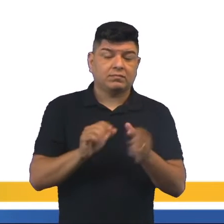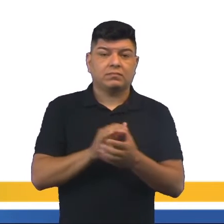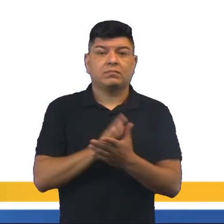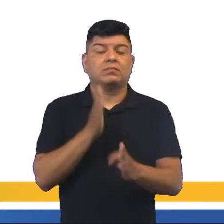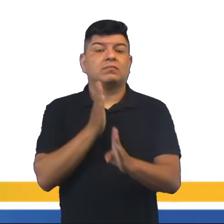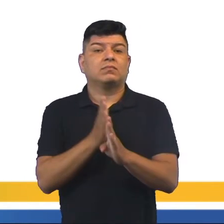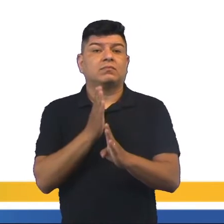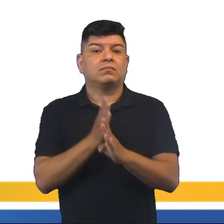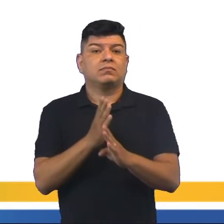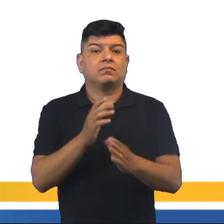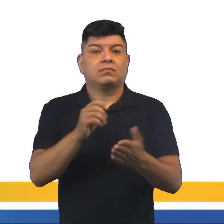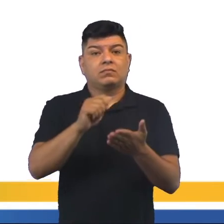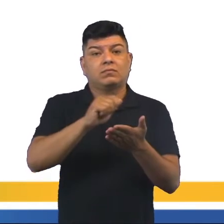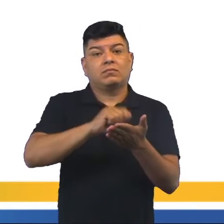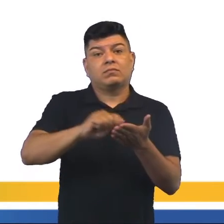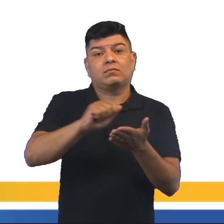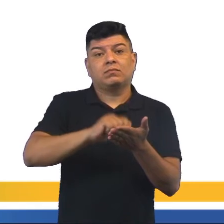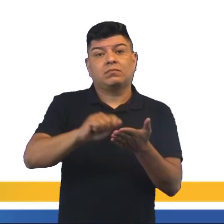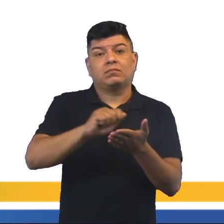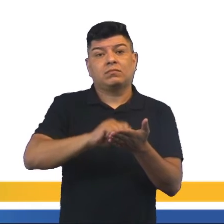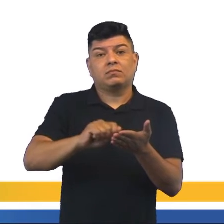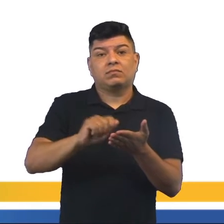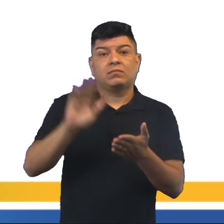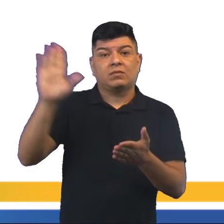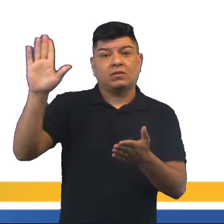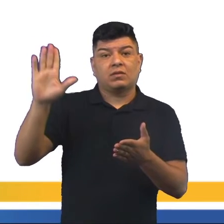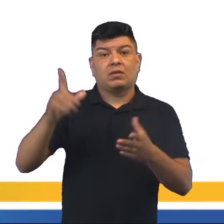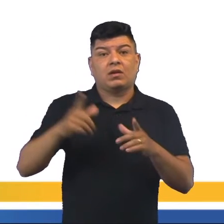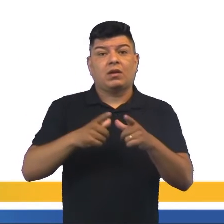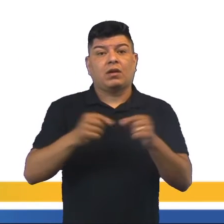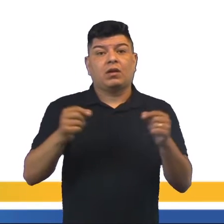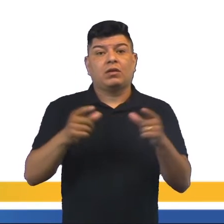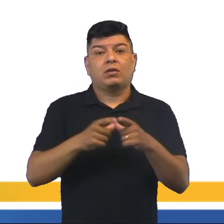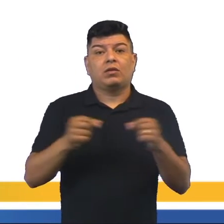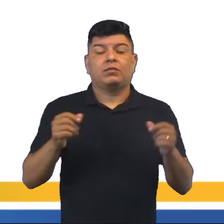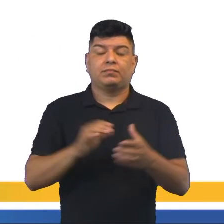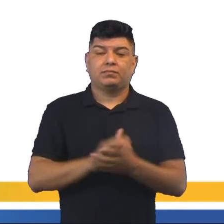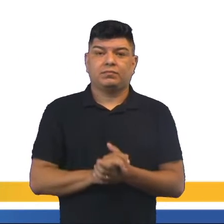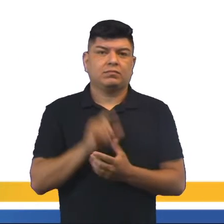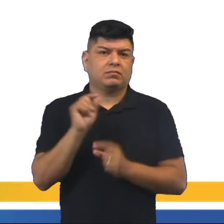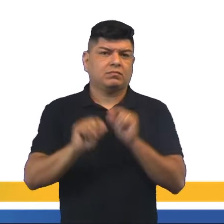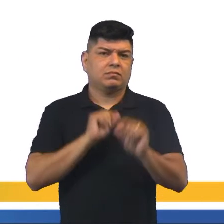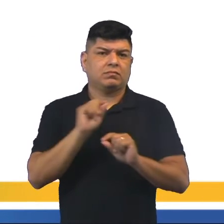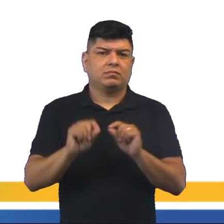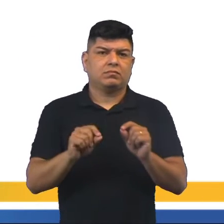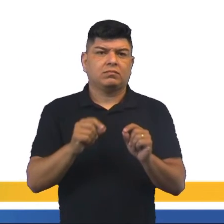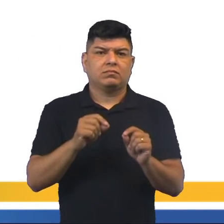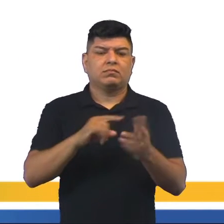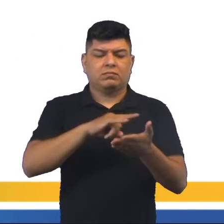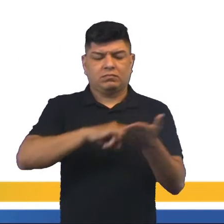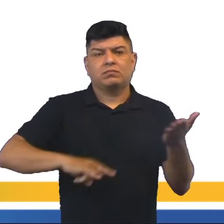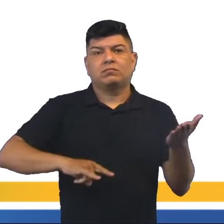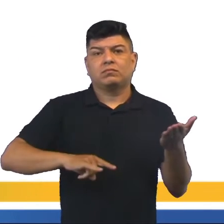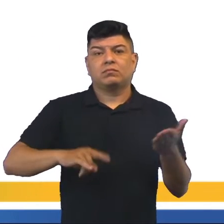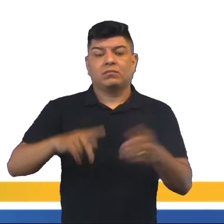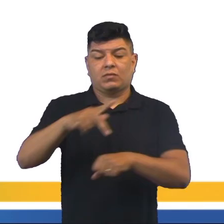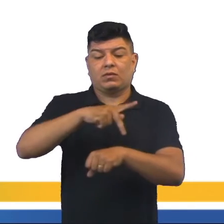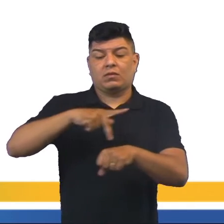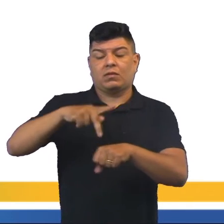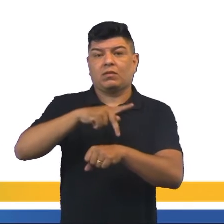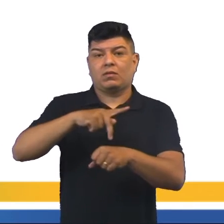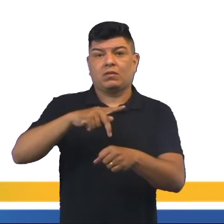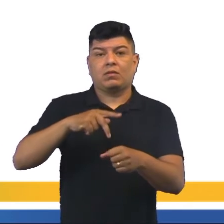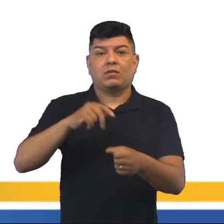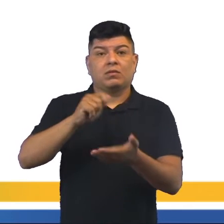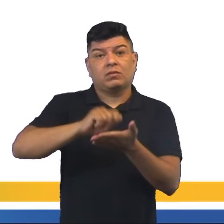disto porque foi assinado na cidade de Quioto, no Japão. O que acontecia com esse documento? Os países que assinassem